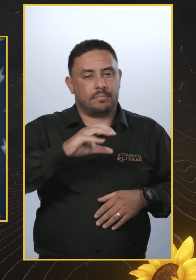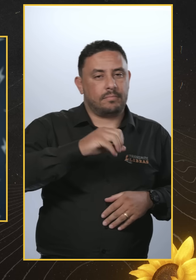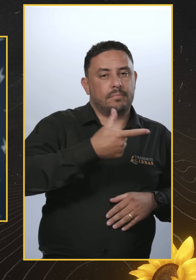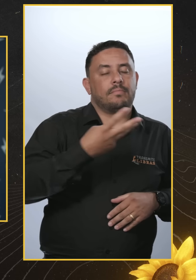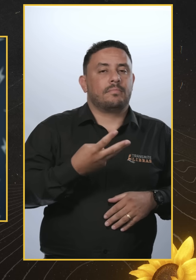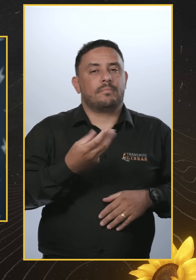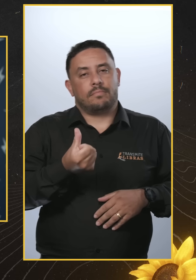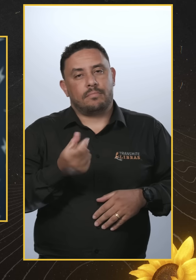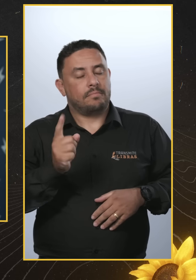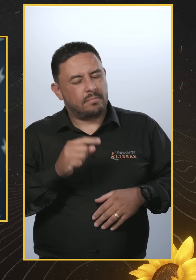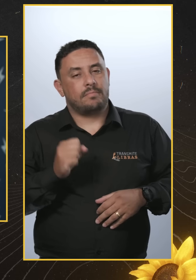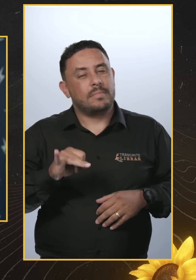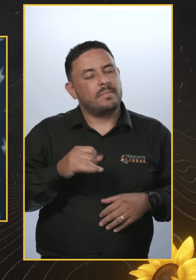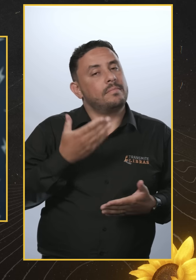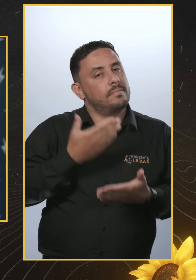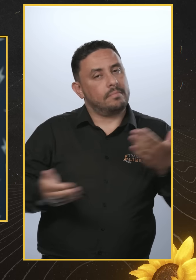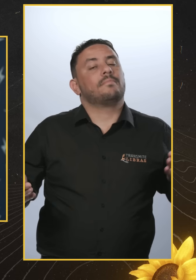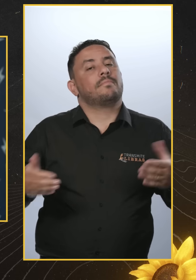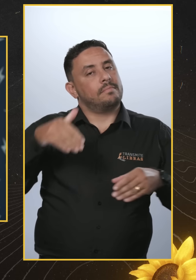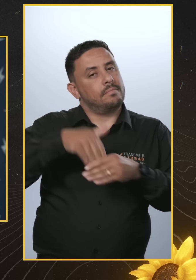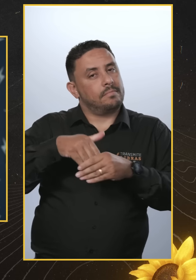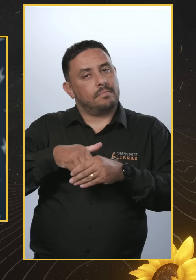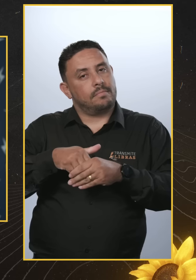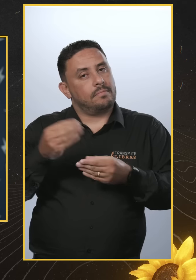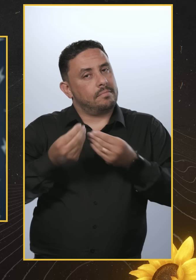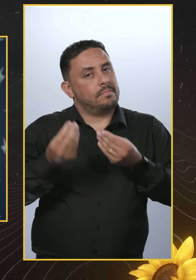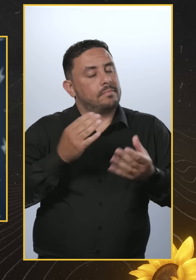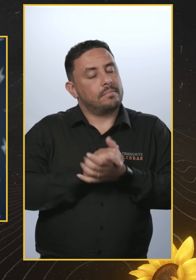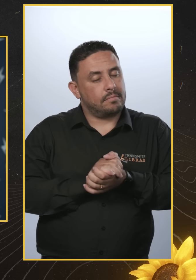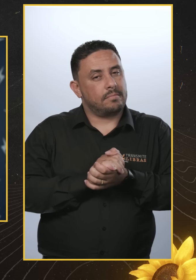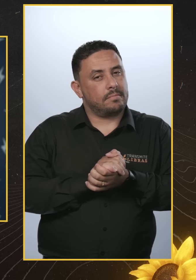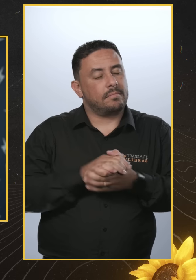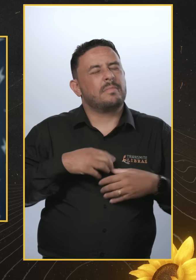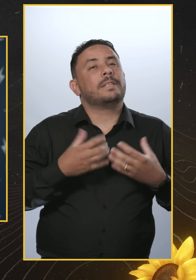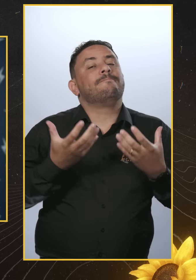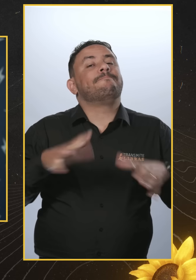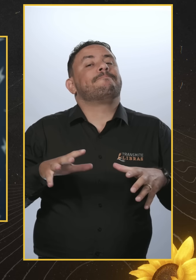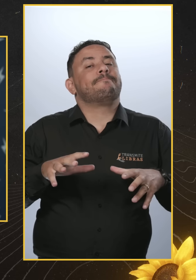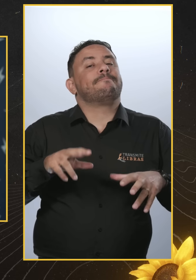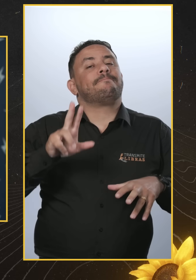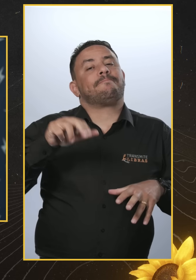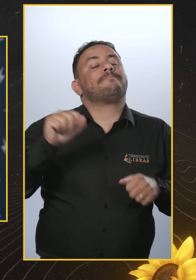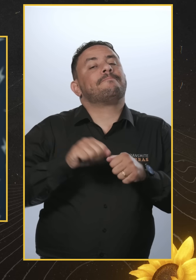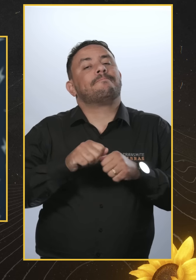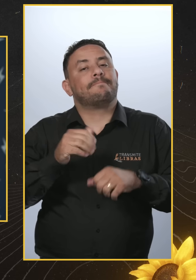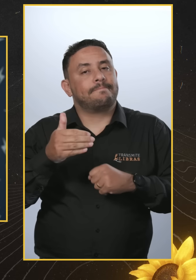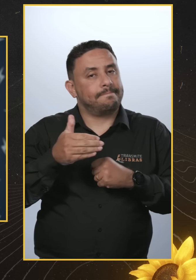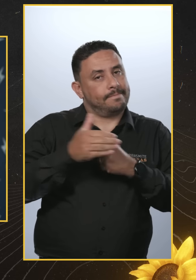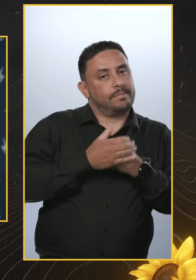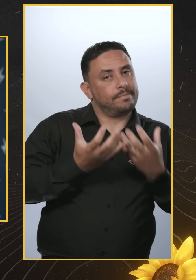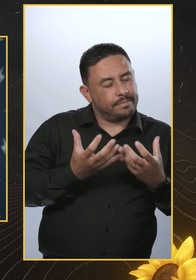cara Só se eu perder essa eleição que não tem chance tá bom entendi cara eu não eu não quero ser nunca um cara que vou esconder minha